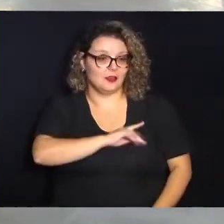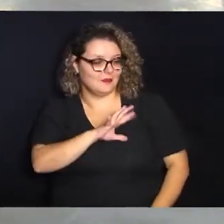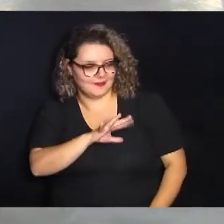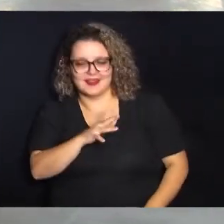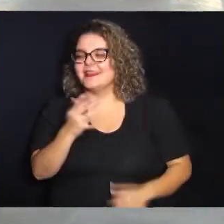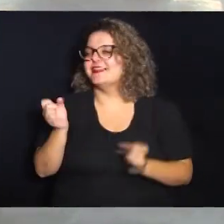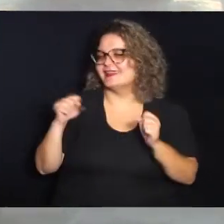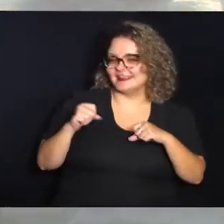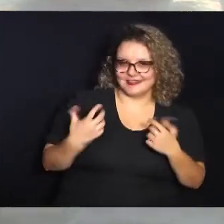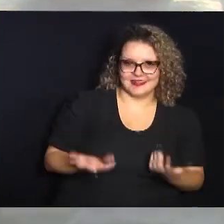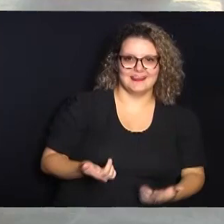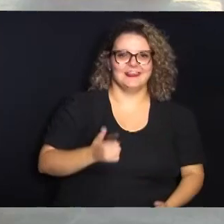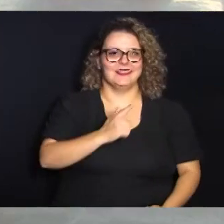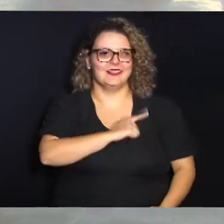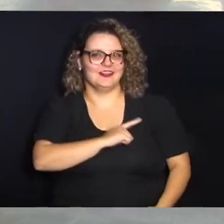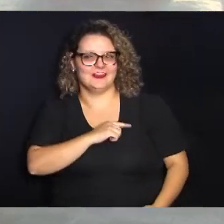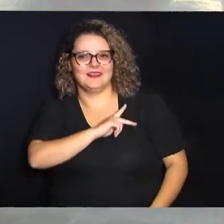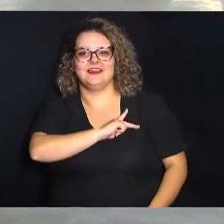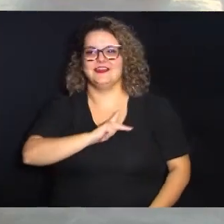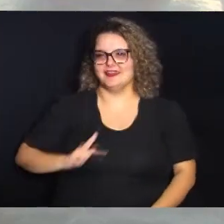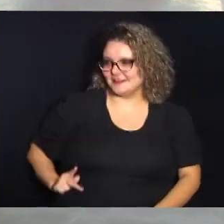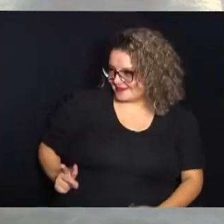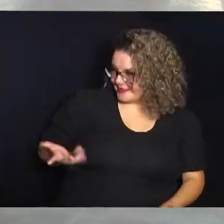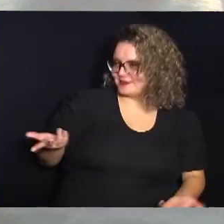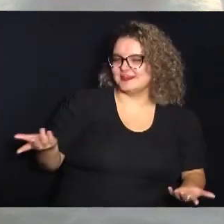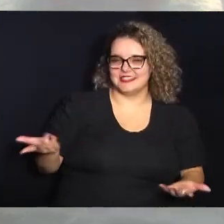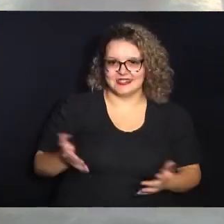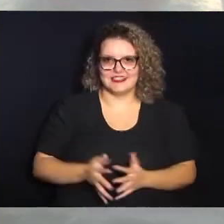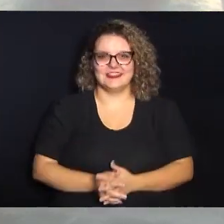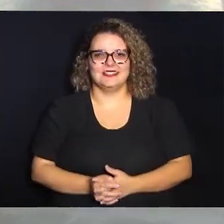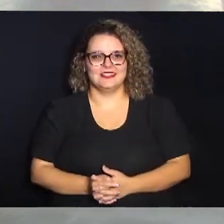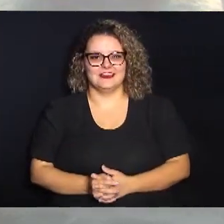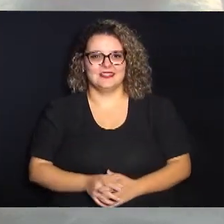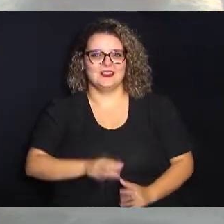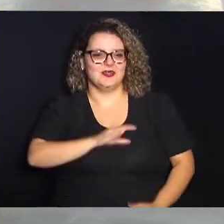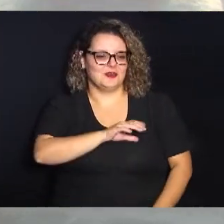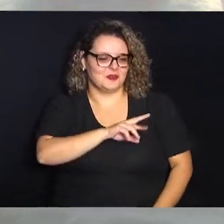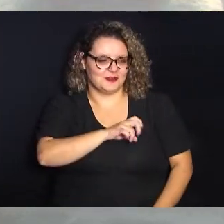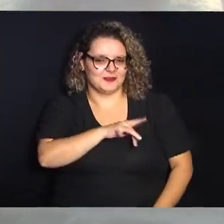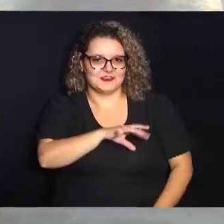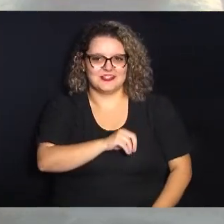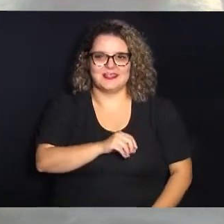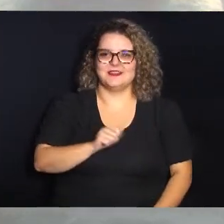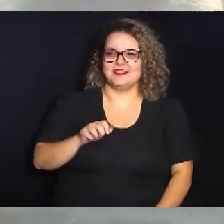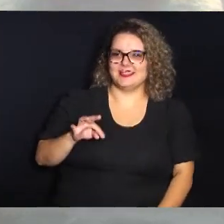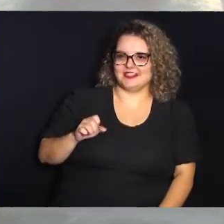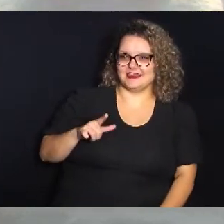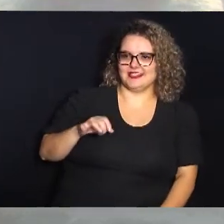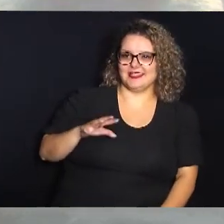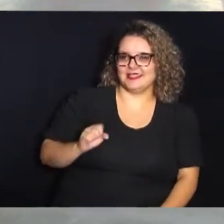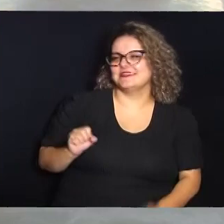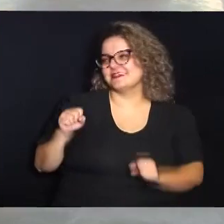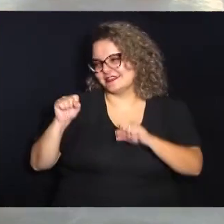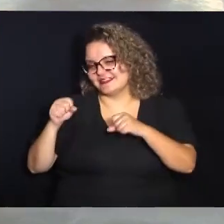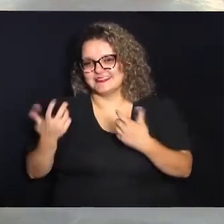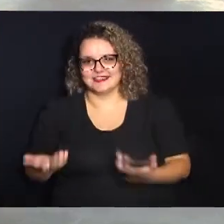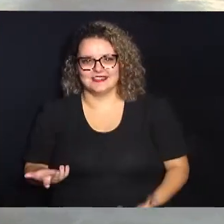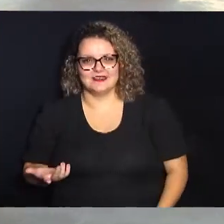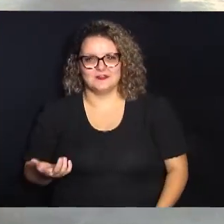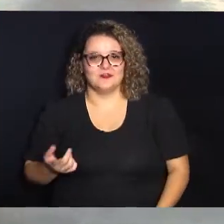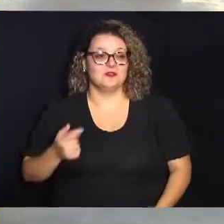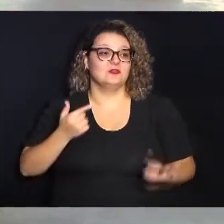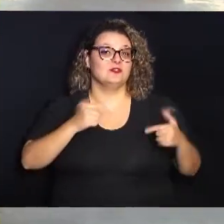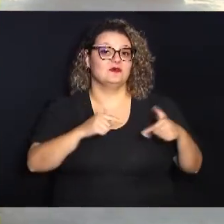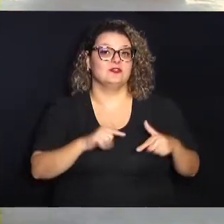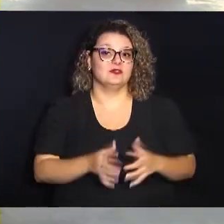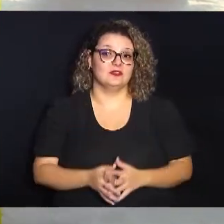e Corinthians, Isso, né? Guarani e Ponte Preta. Guarani, Ponte Preta. Cruzeiro e Atlético Mineiro, enfim. De onde